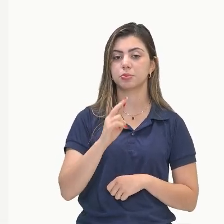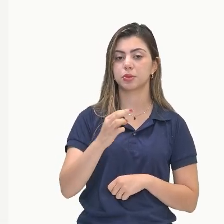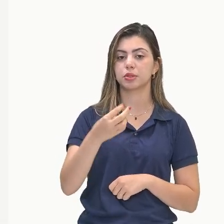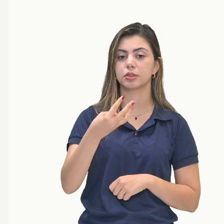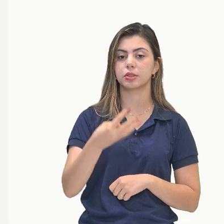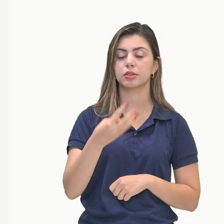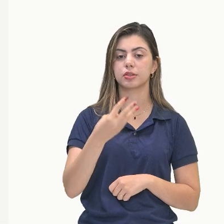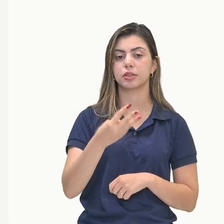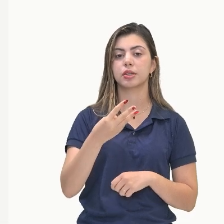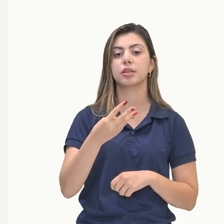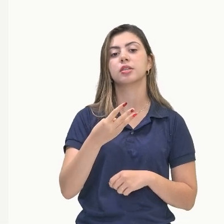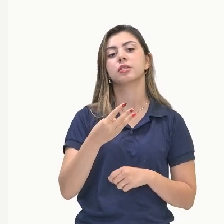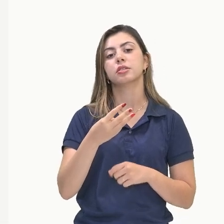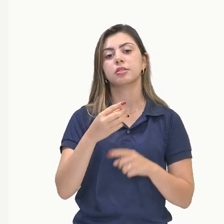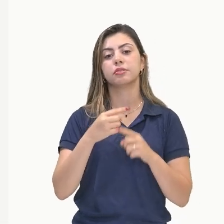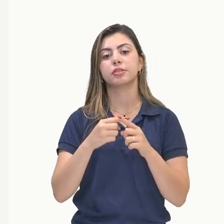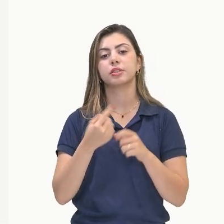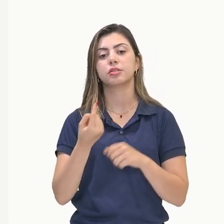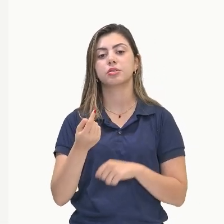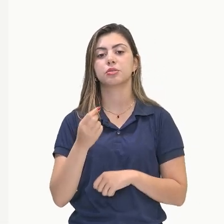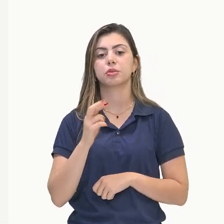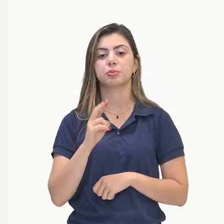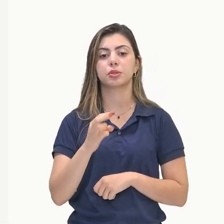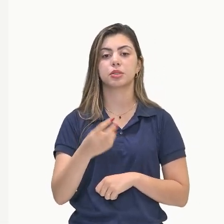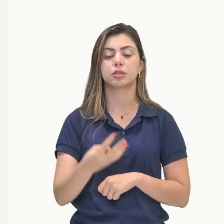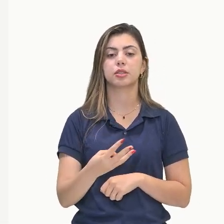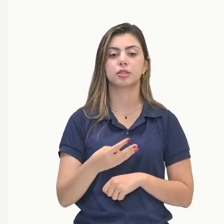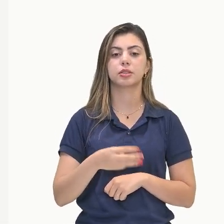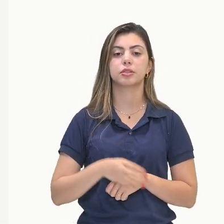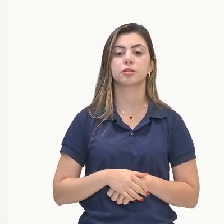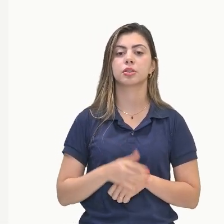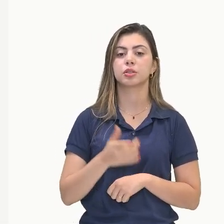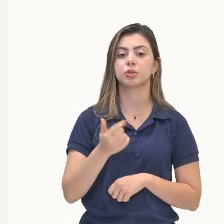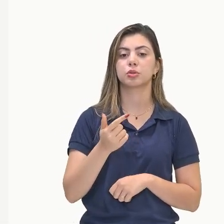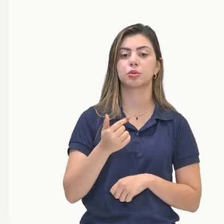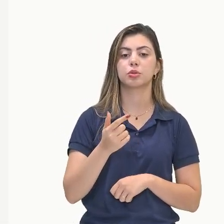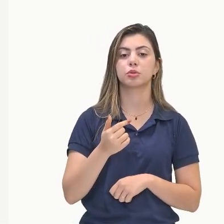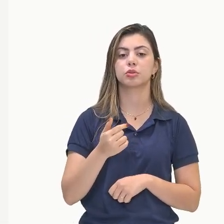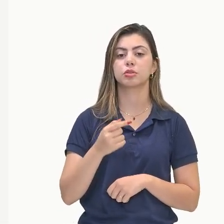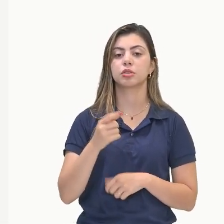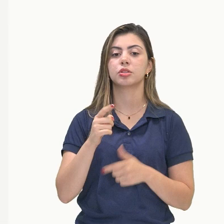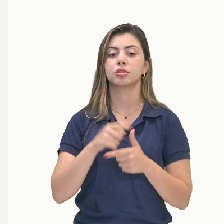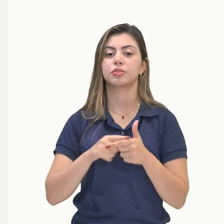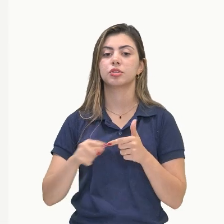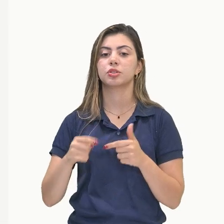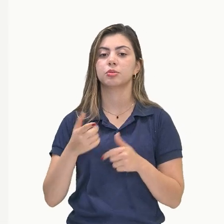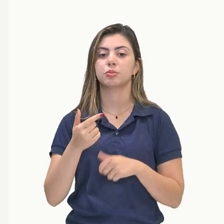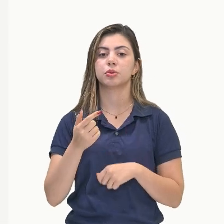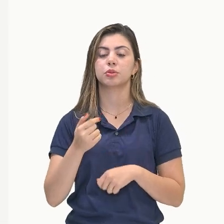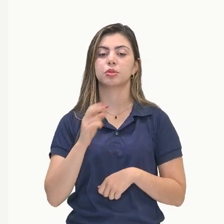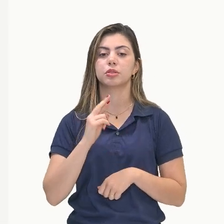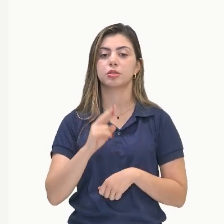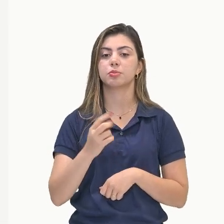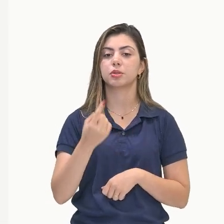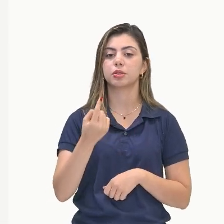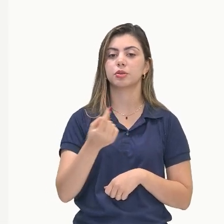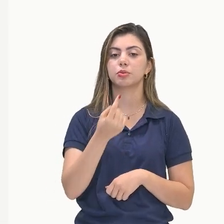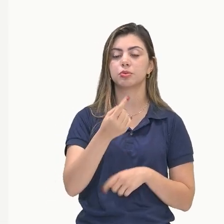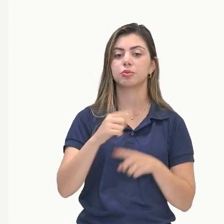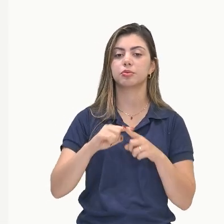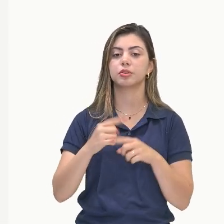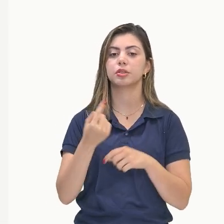3 vezes 1 é 3, então está aqui o 3. E 12 por 12 é 1, 1 vezes 1 é 1, então está aqui o número